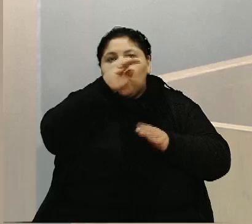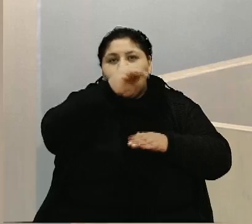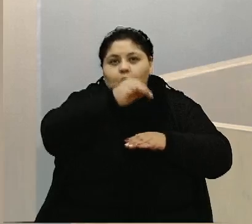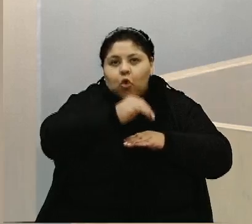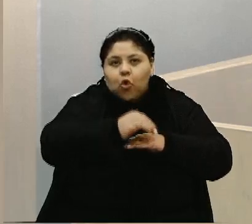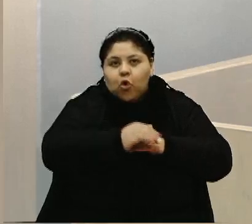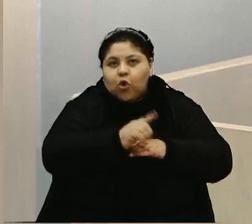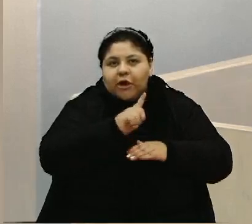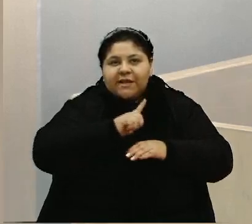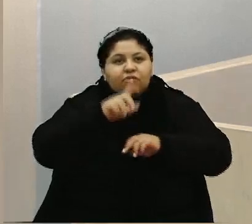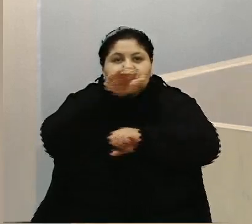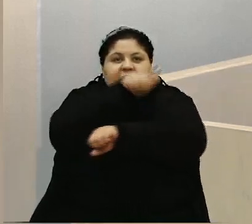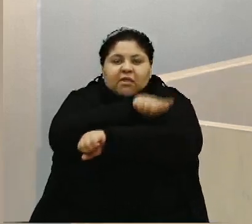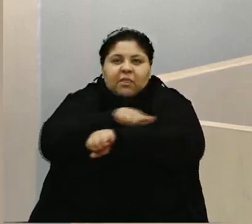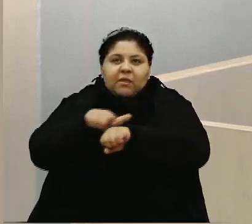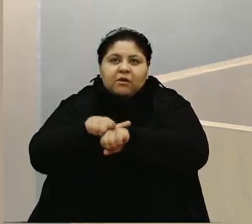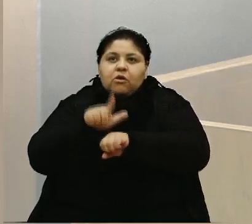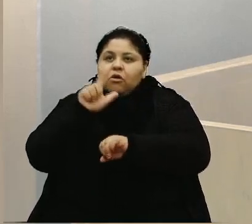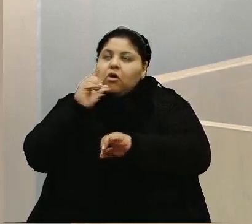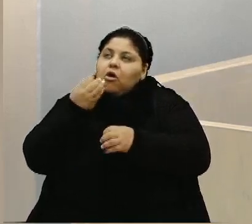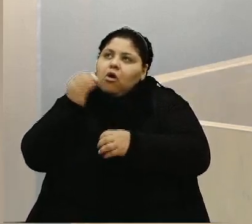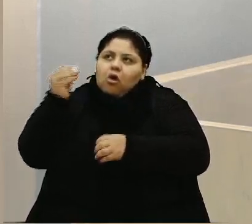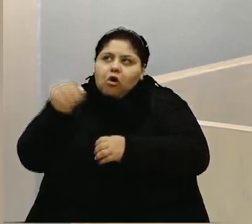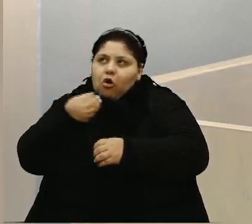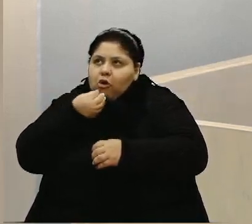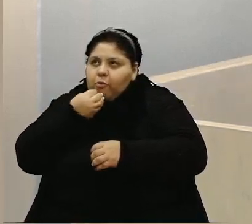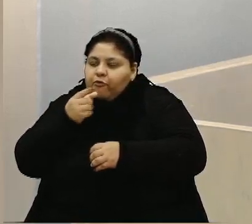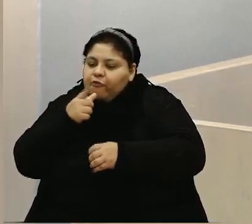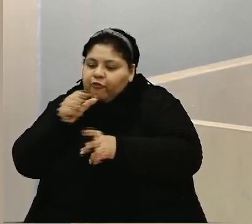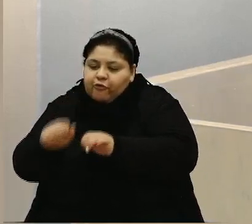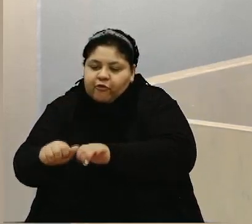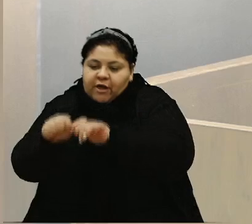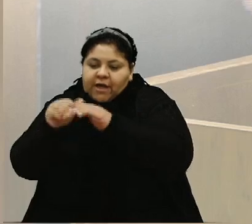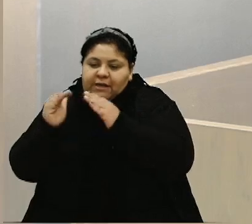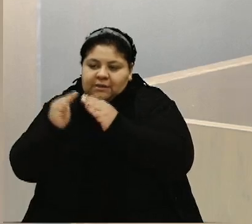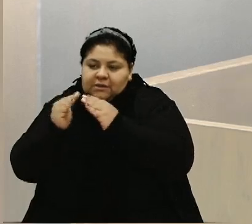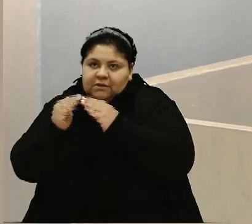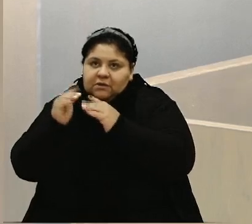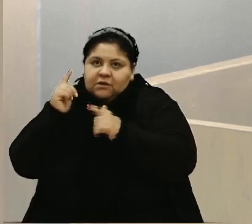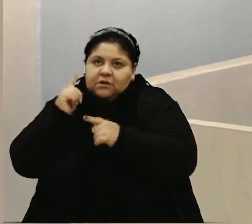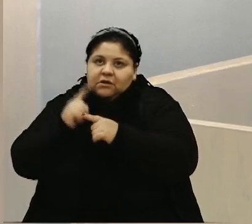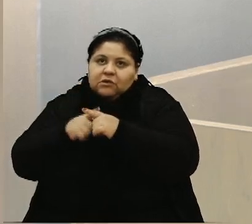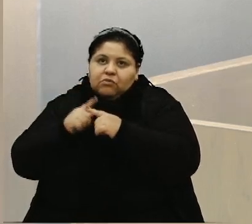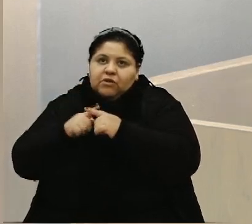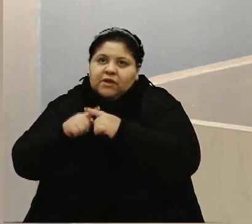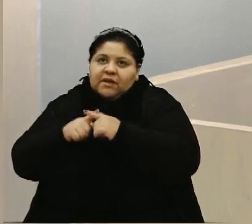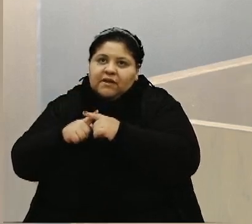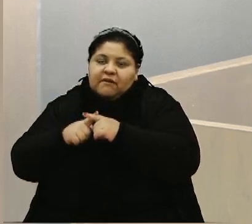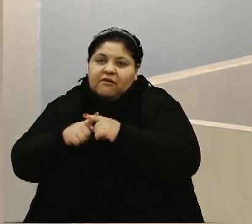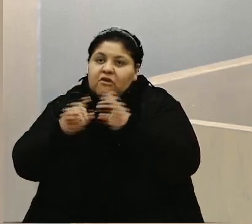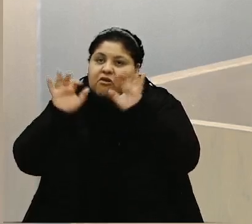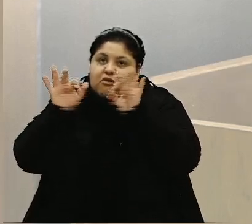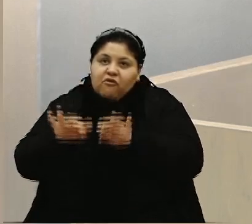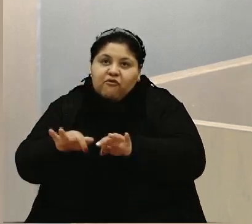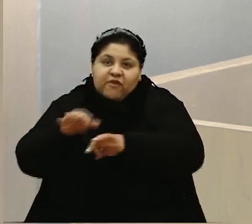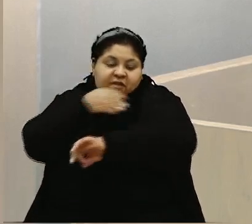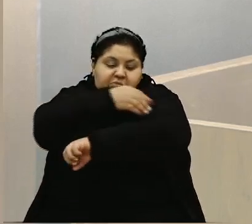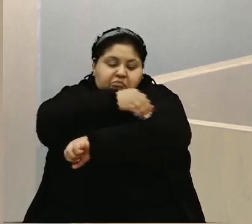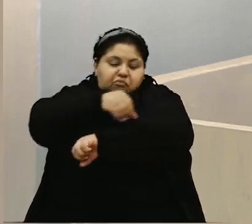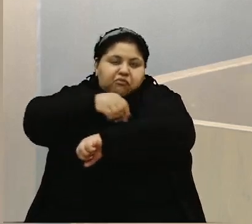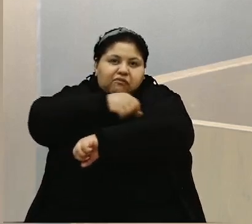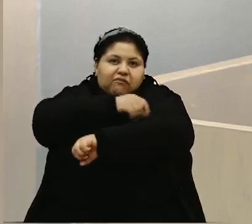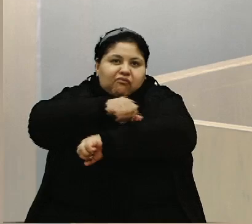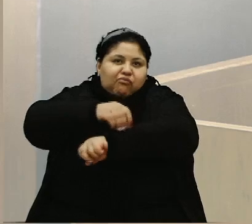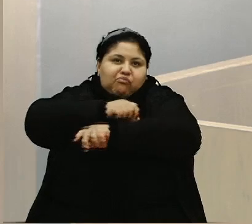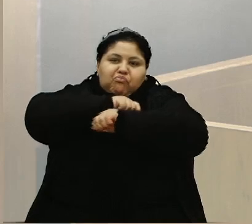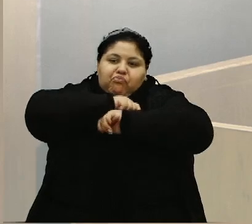E, obviamente, se alagou a casa de uma moradora, também levou embora toda essa tapeação, todo esse cascalho que